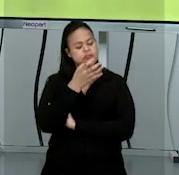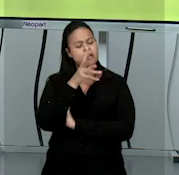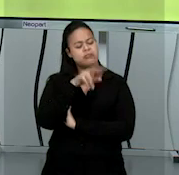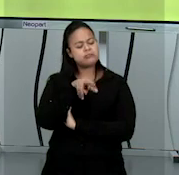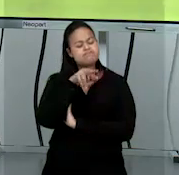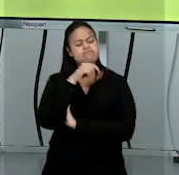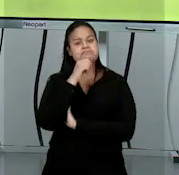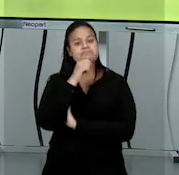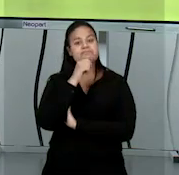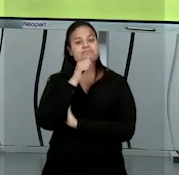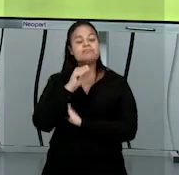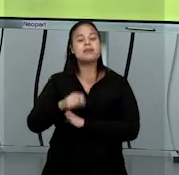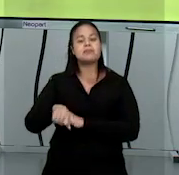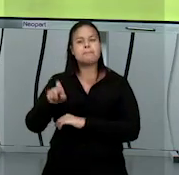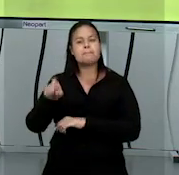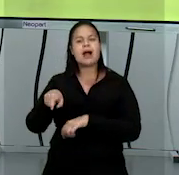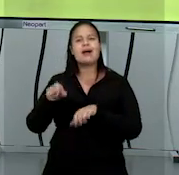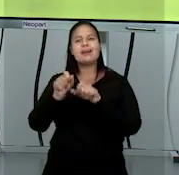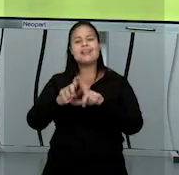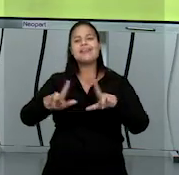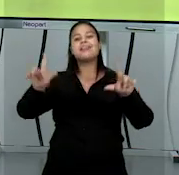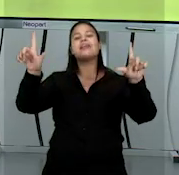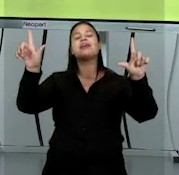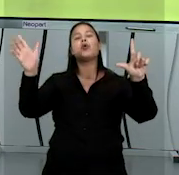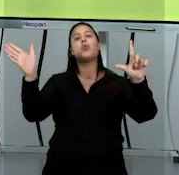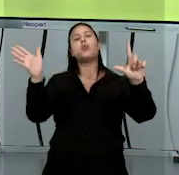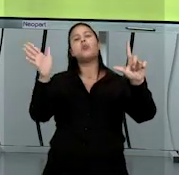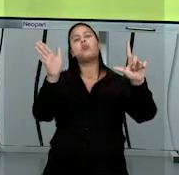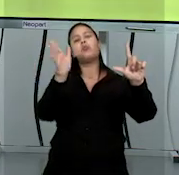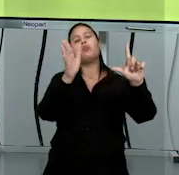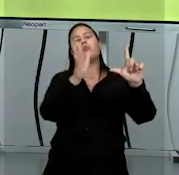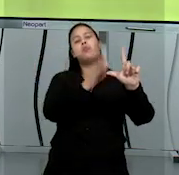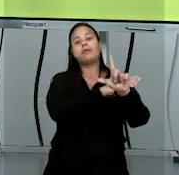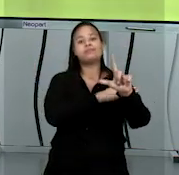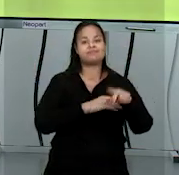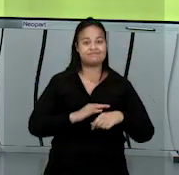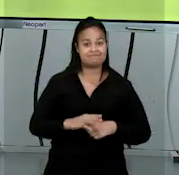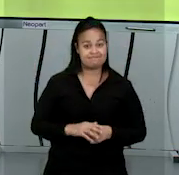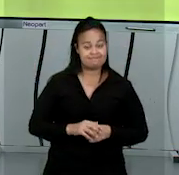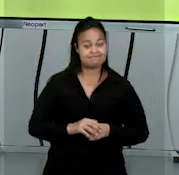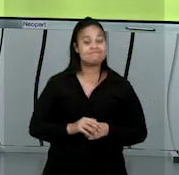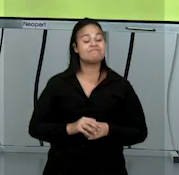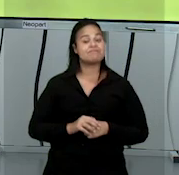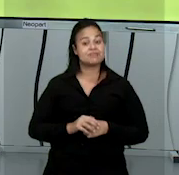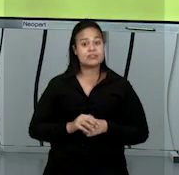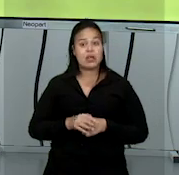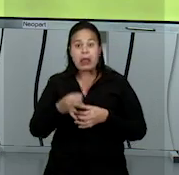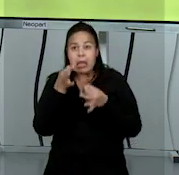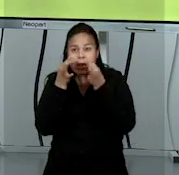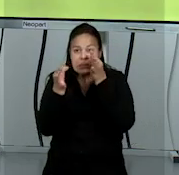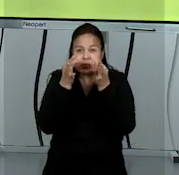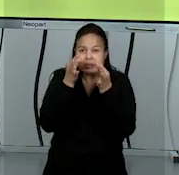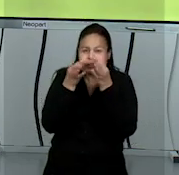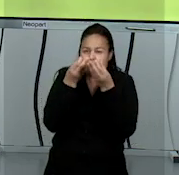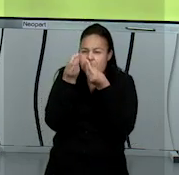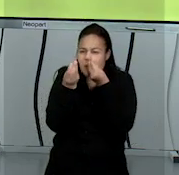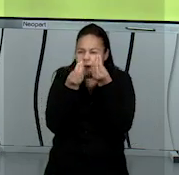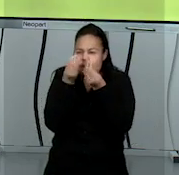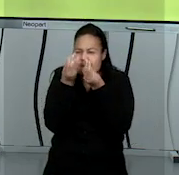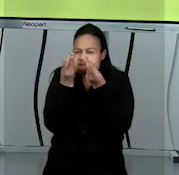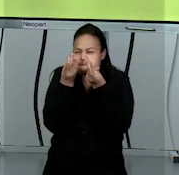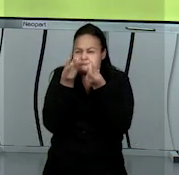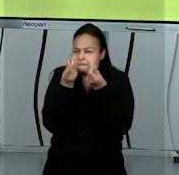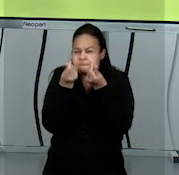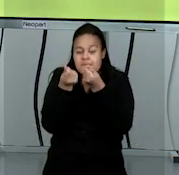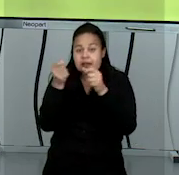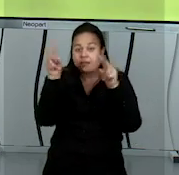quero ver. Então isso é como se fosse uma isca ou um chamariz para você assistir toda a obra. E